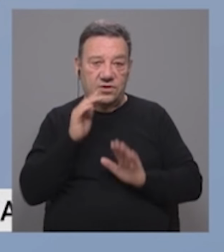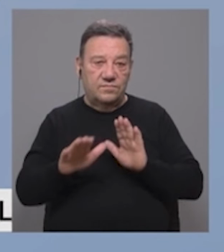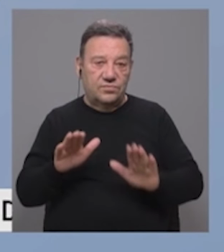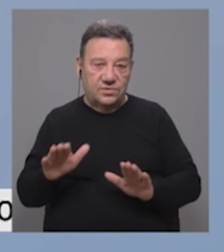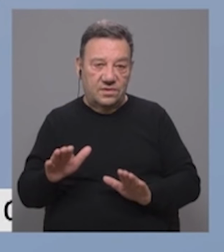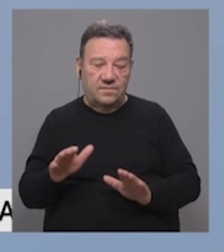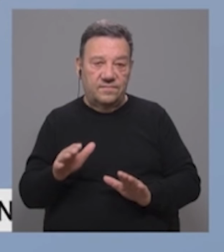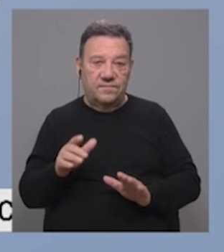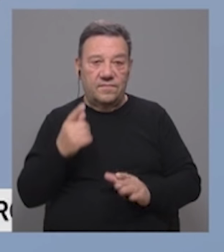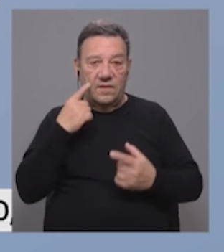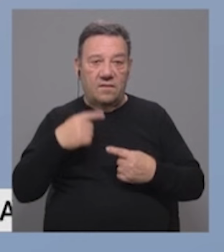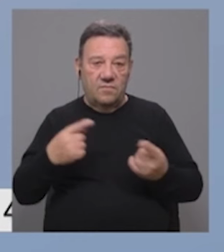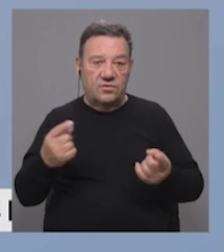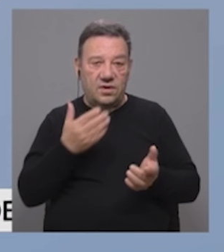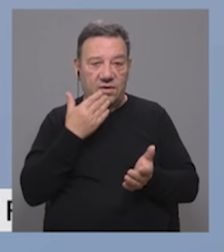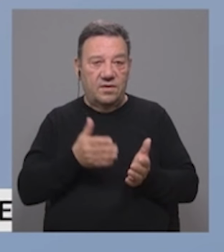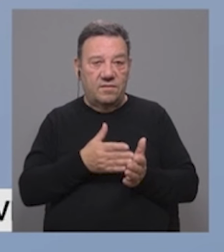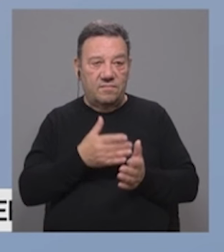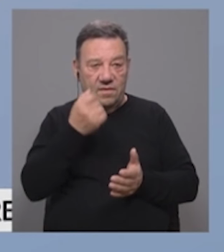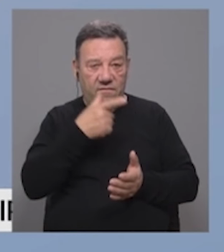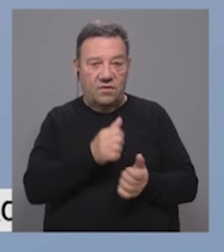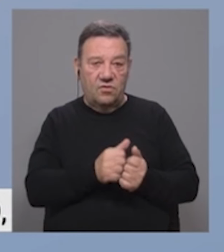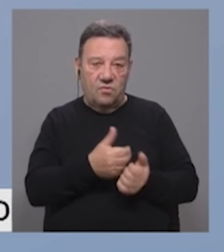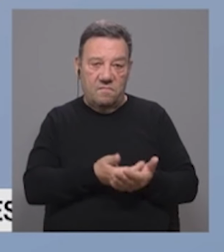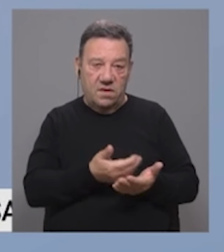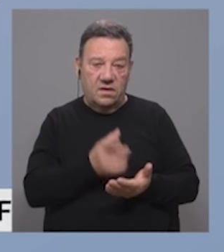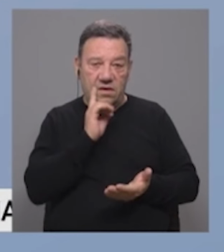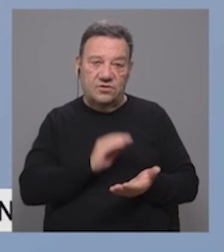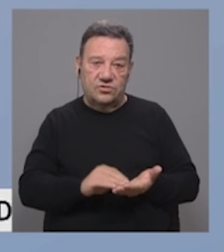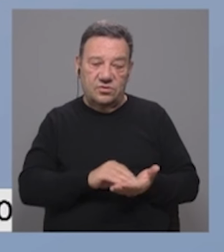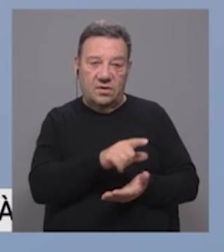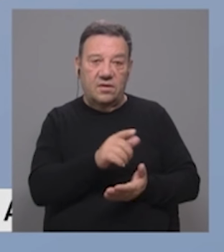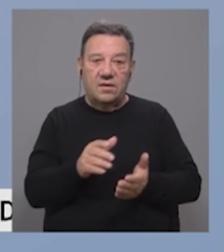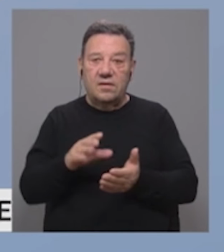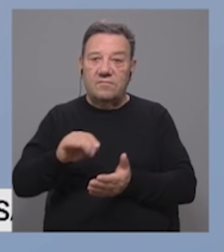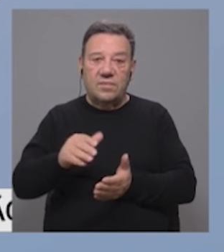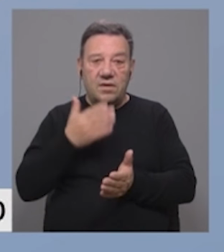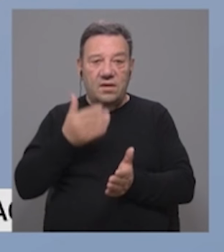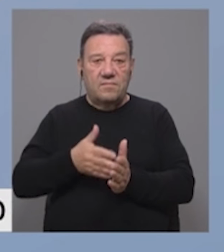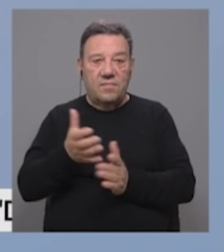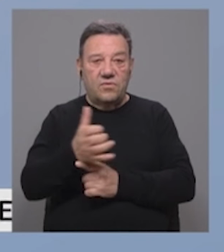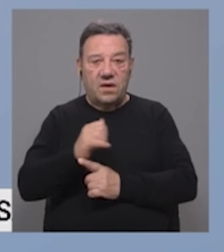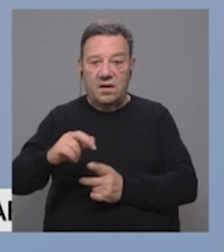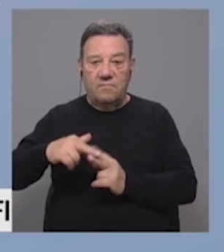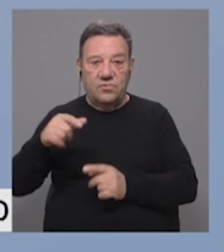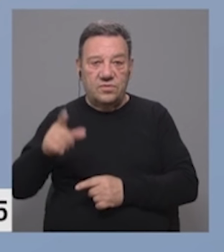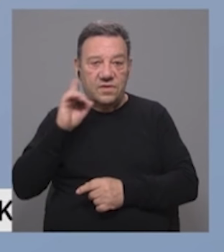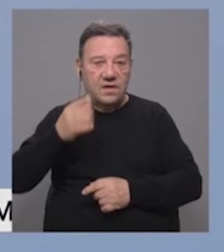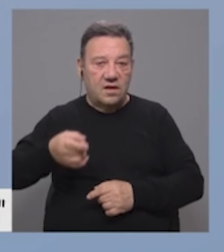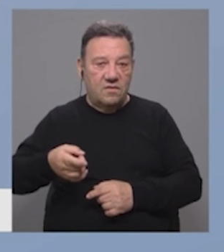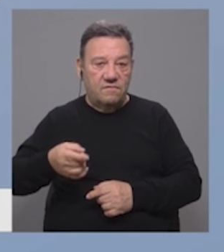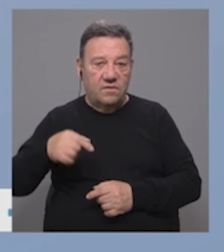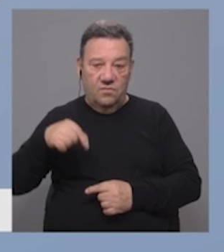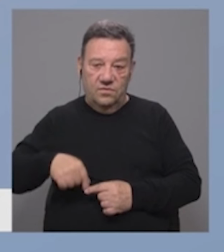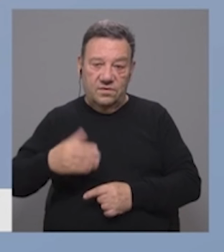exposição, uma mostra bibliográfica e documental da escritora na Biblioteca Municipal no dia 9, portanto de